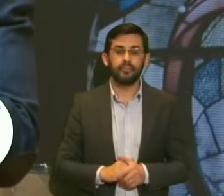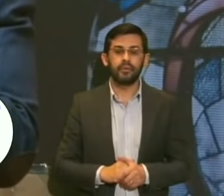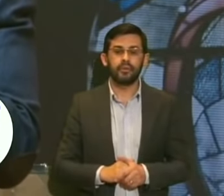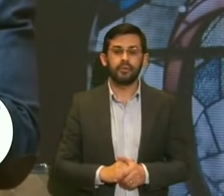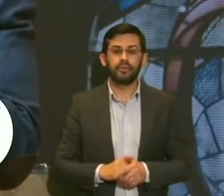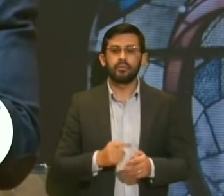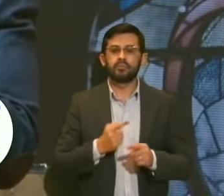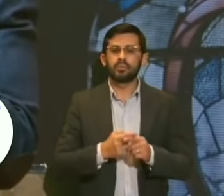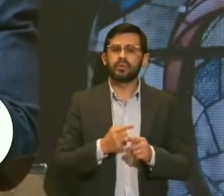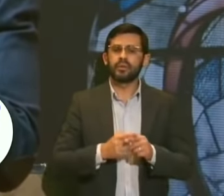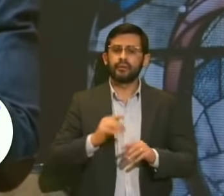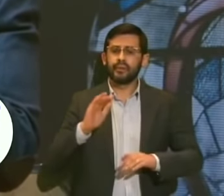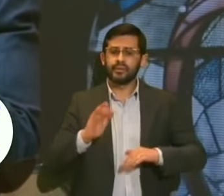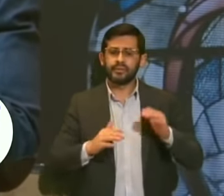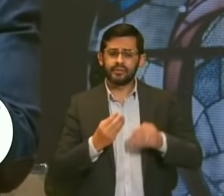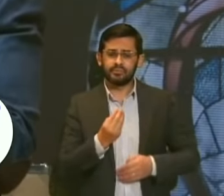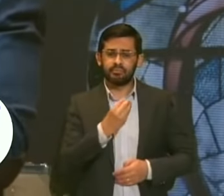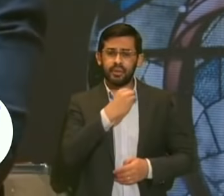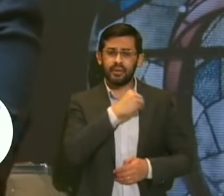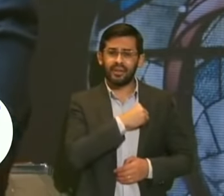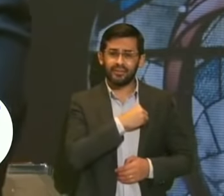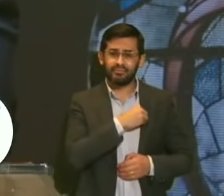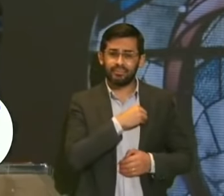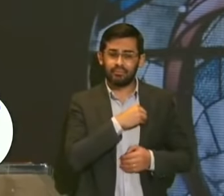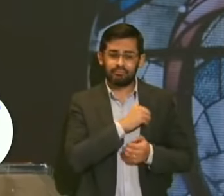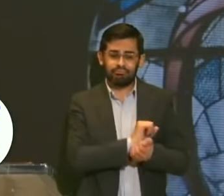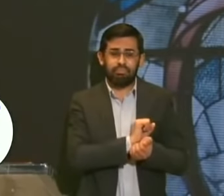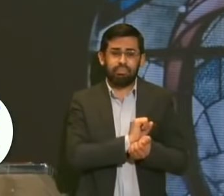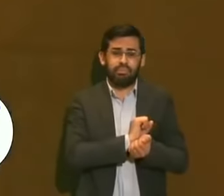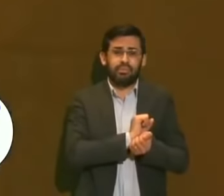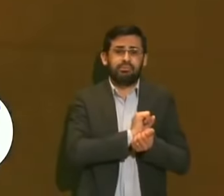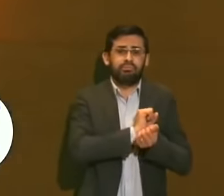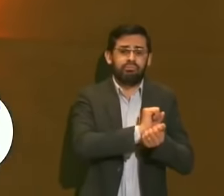porque alguns pecados se enraizaram na sua vida